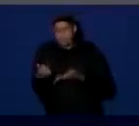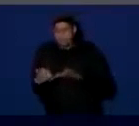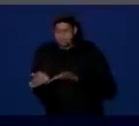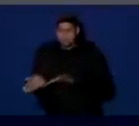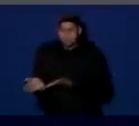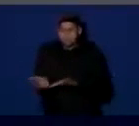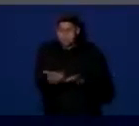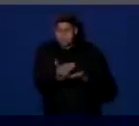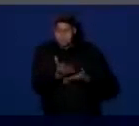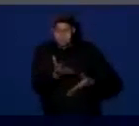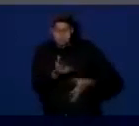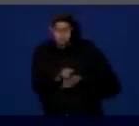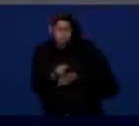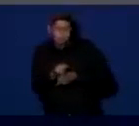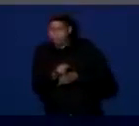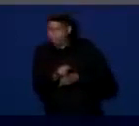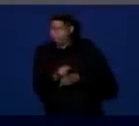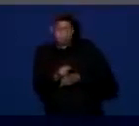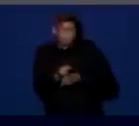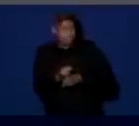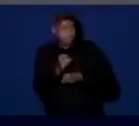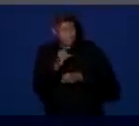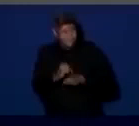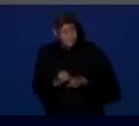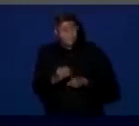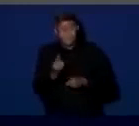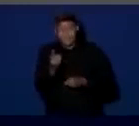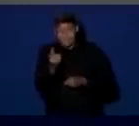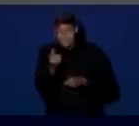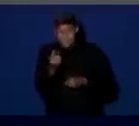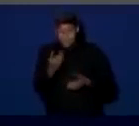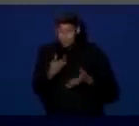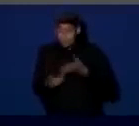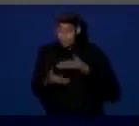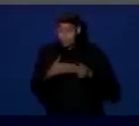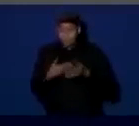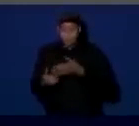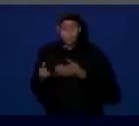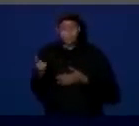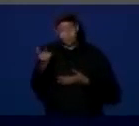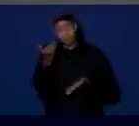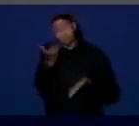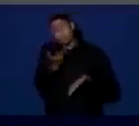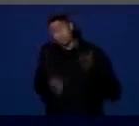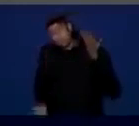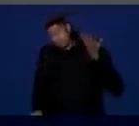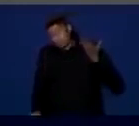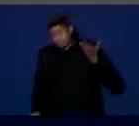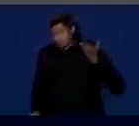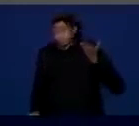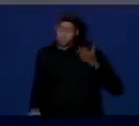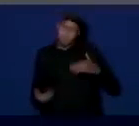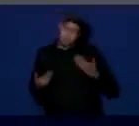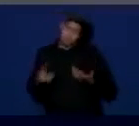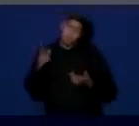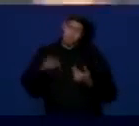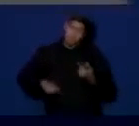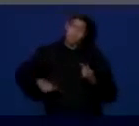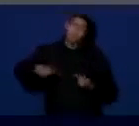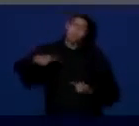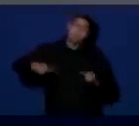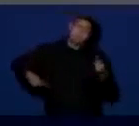sem fazer conta. Porque se você deixar o dinheiro em qualquer juro, você vai perder. Né? Então, essa